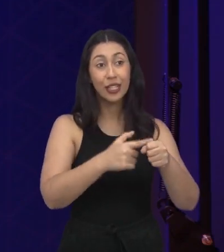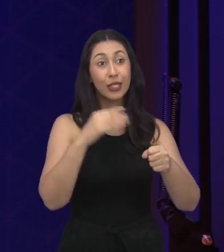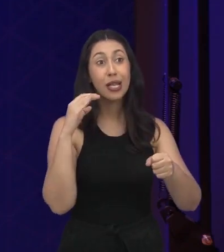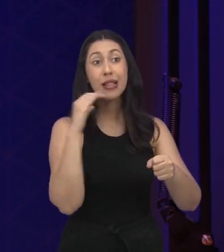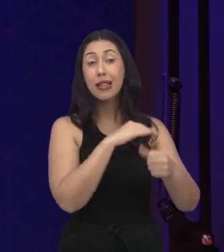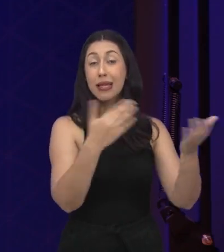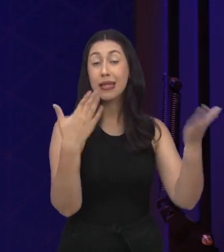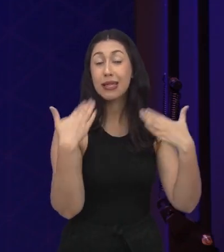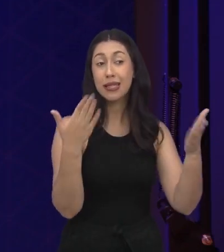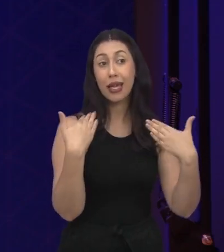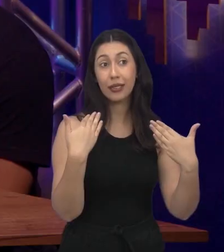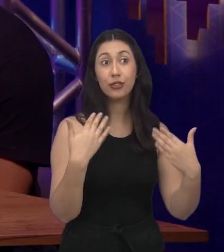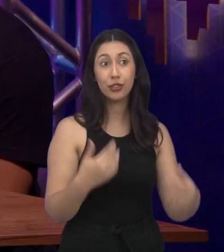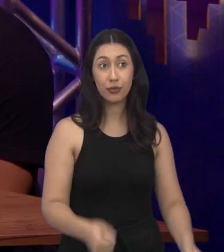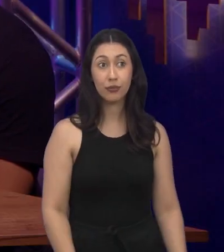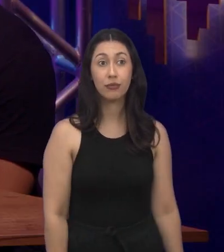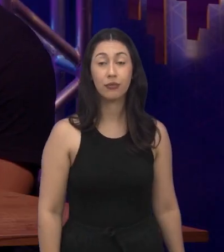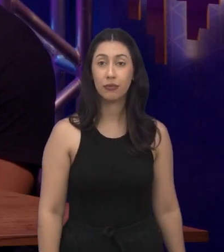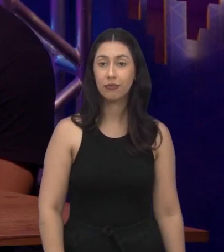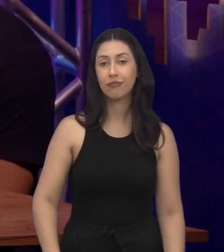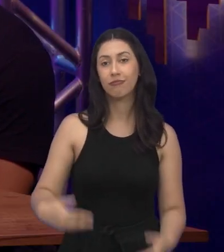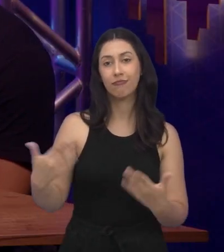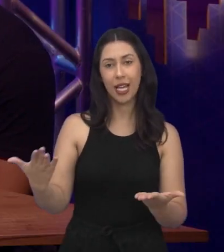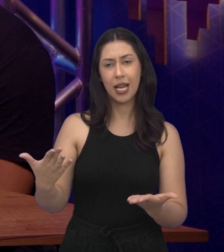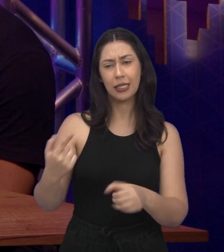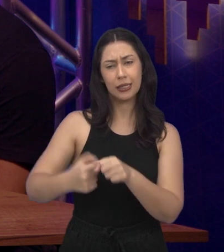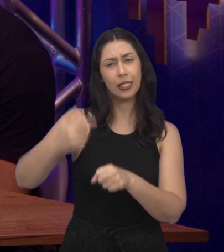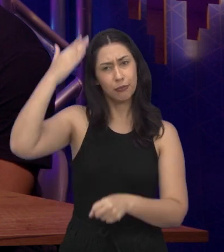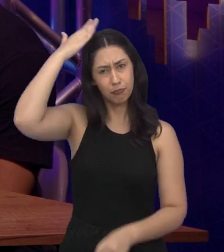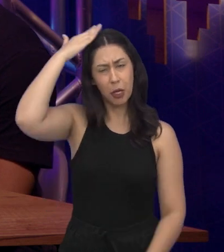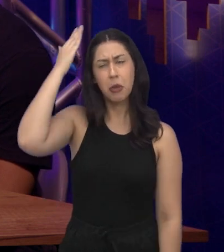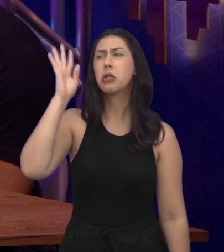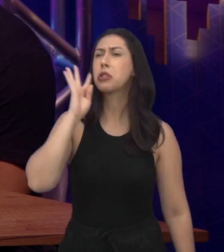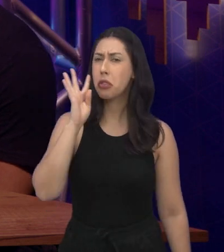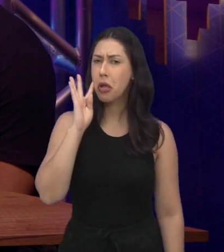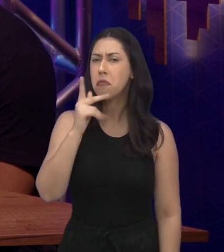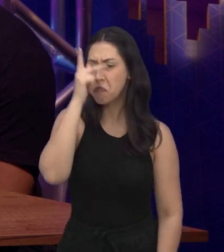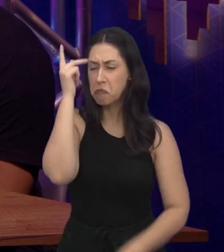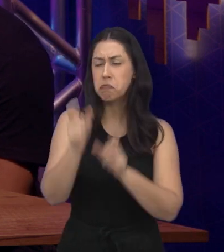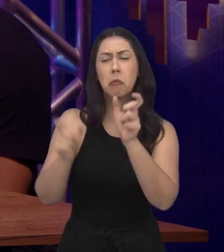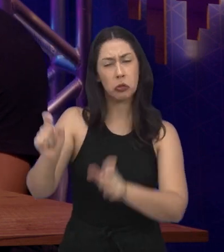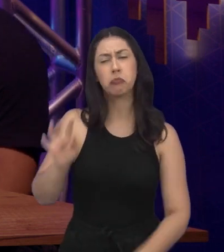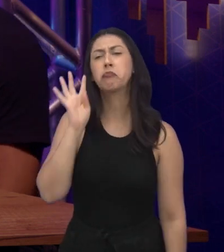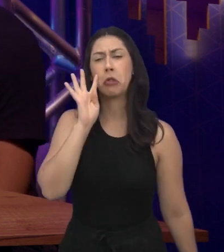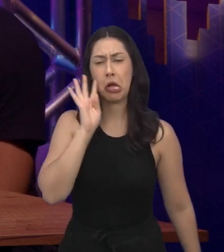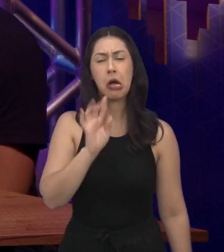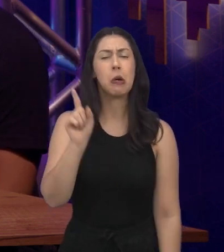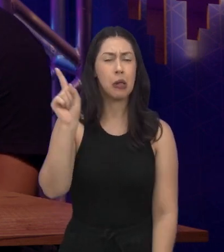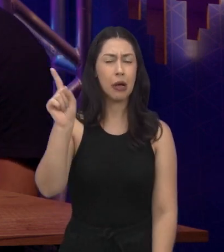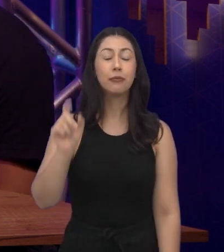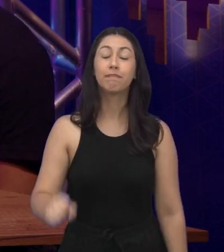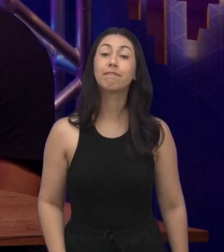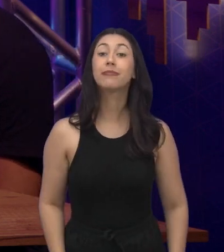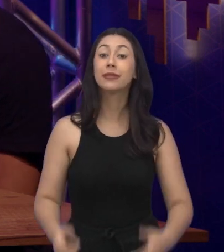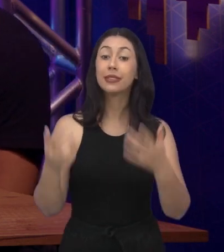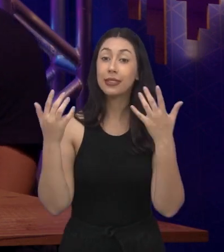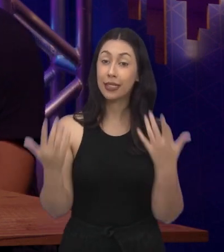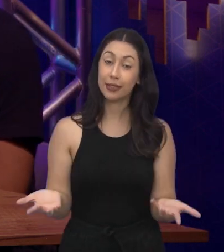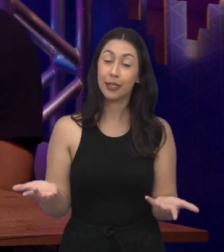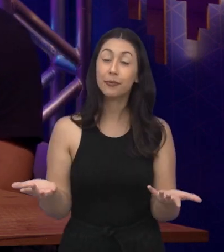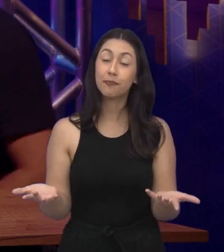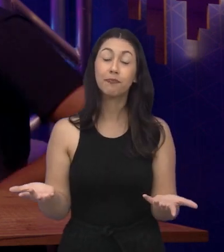olha isso, gente. Belém, que é uma cidade muito legal. Tem muita gente boa lá em Belém. Mas é isso aí,